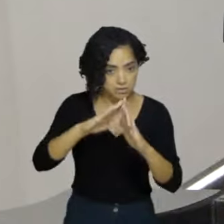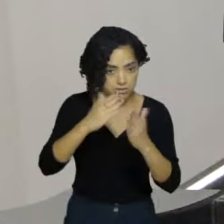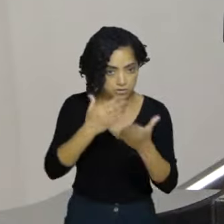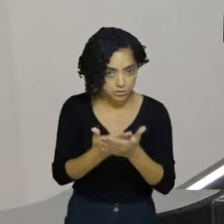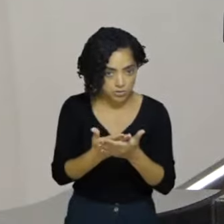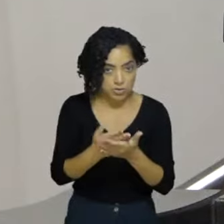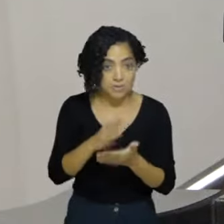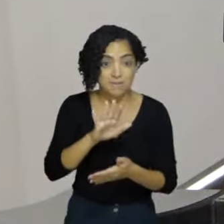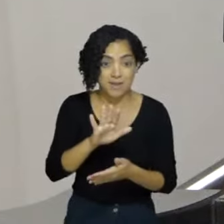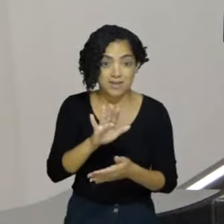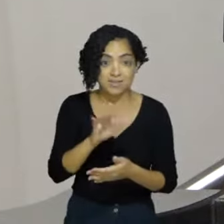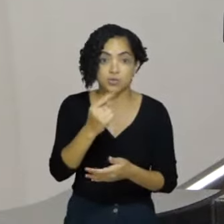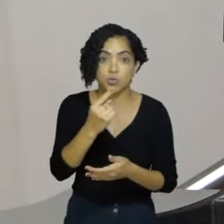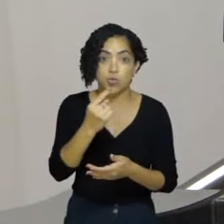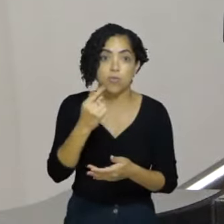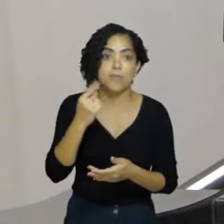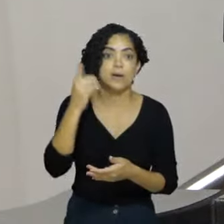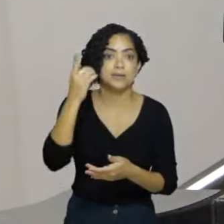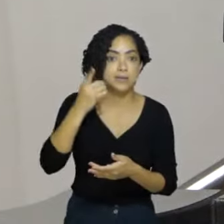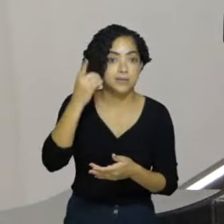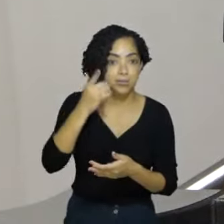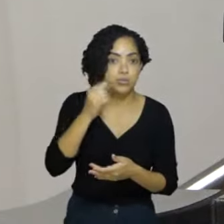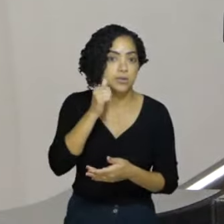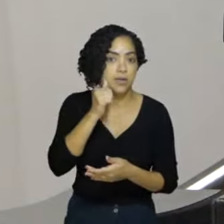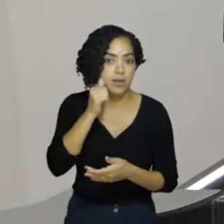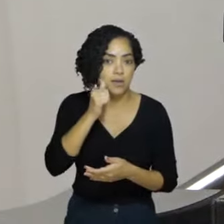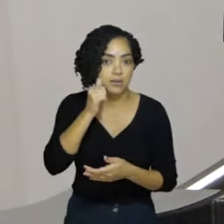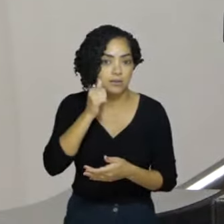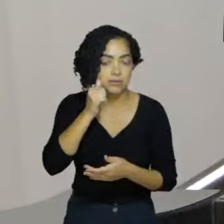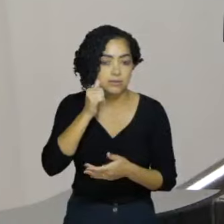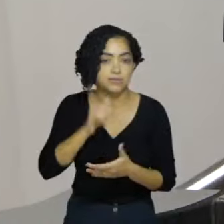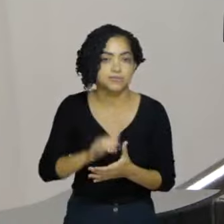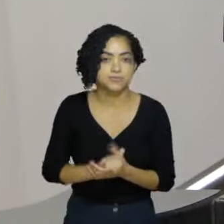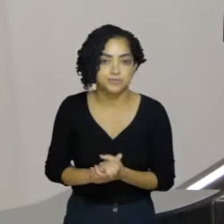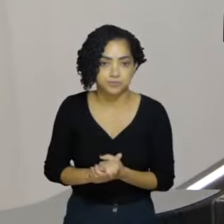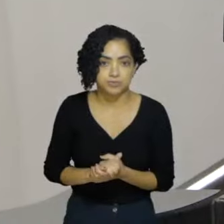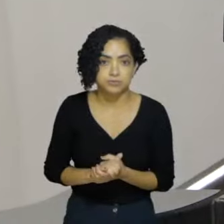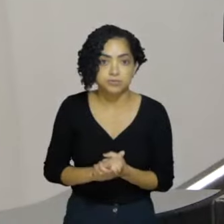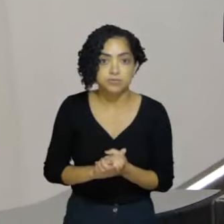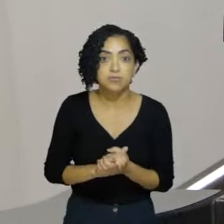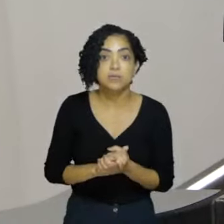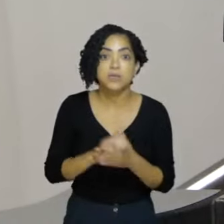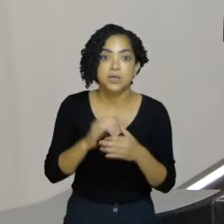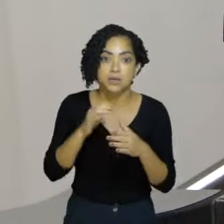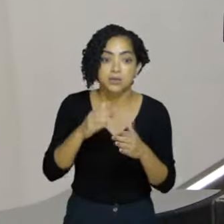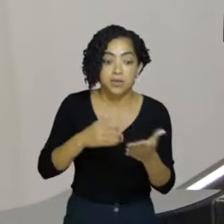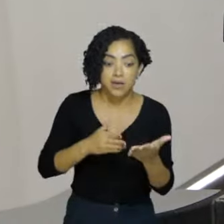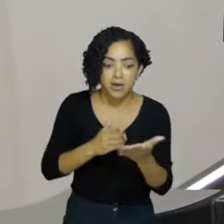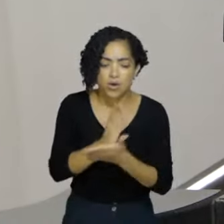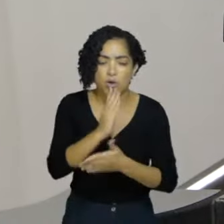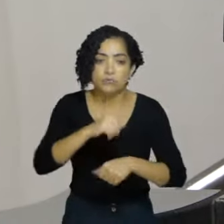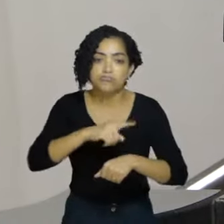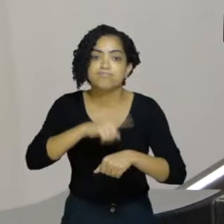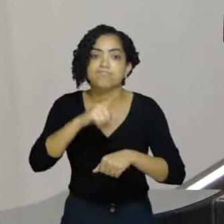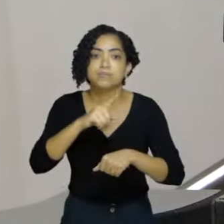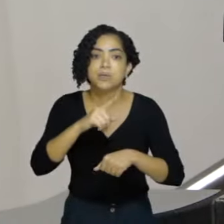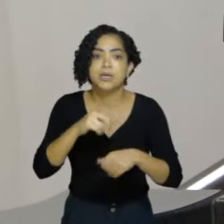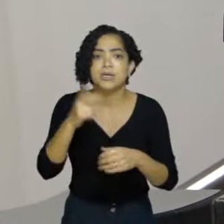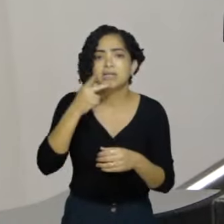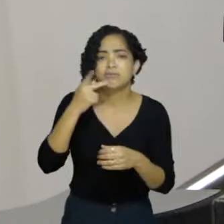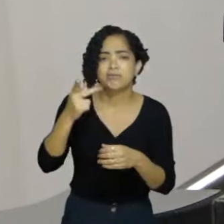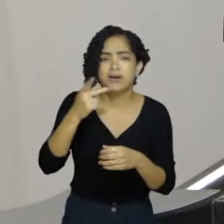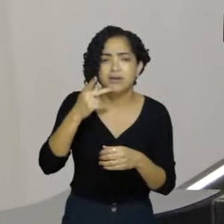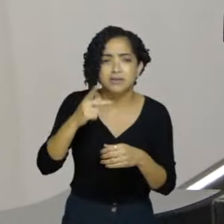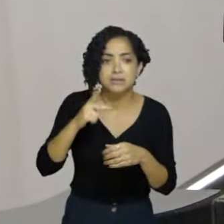desse parlamento, usando aquele microfone ali da esquerda, na hora em que o nosso projeto estava sendo aprovado, disse que o projeto era uma caça